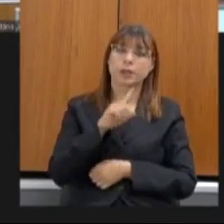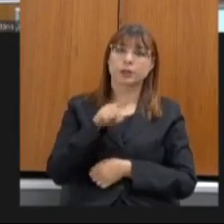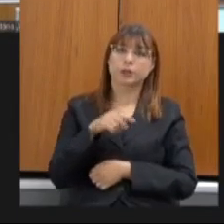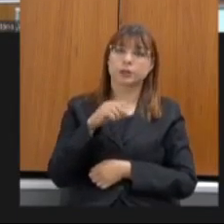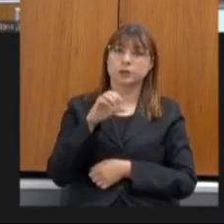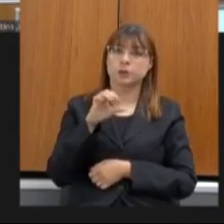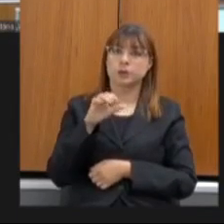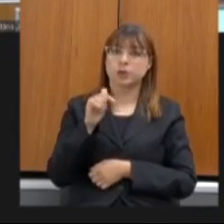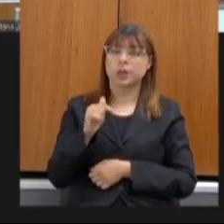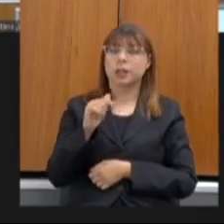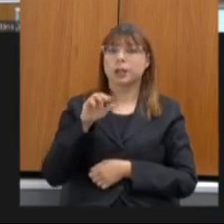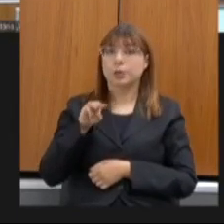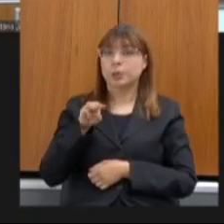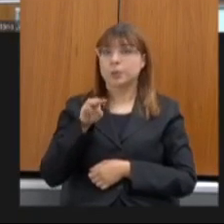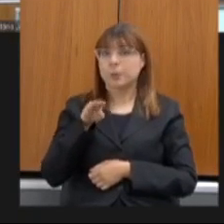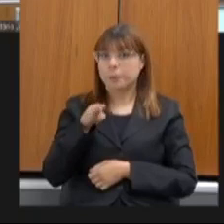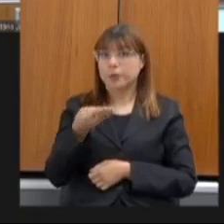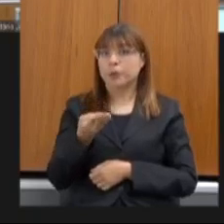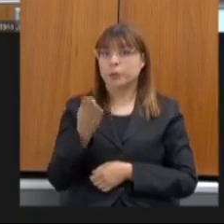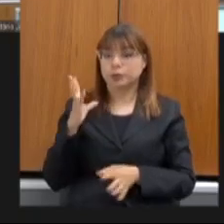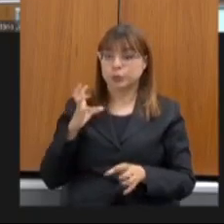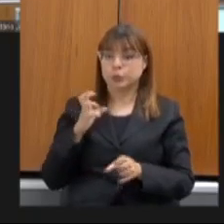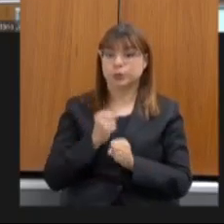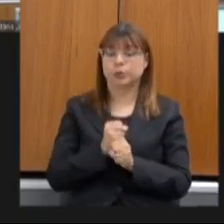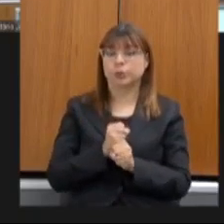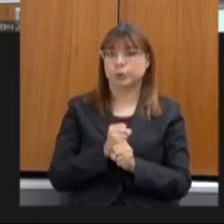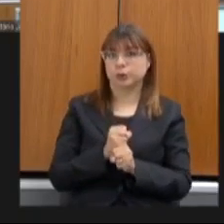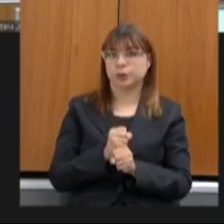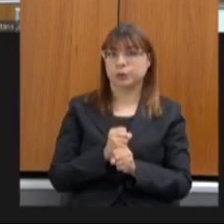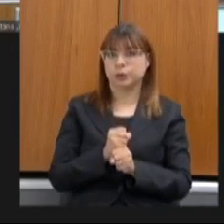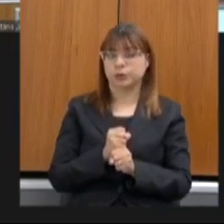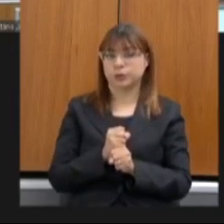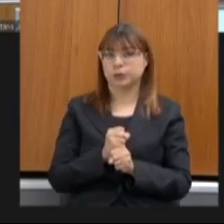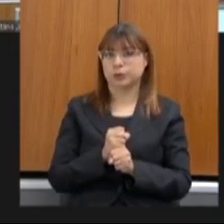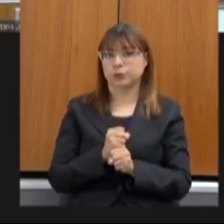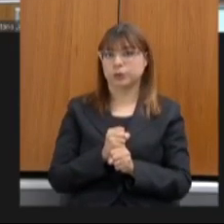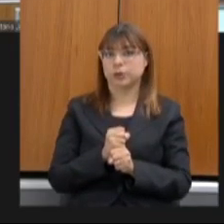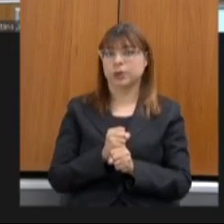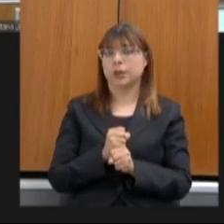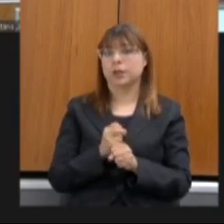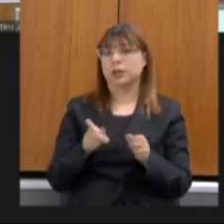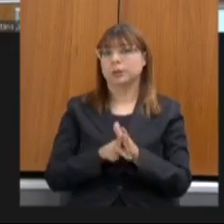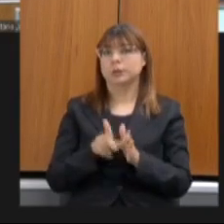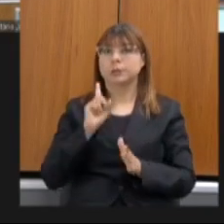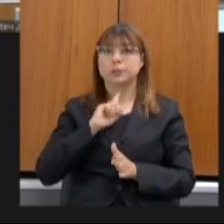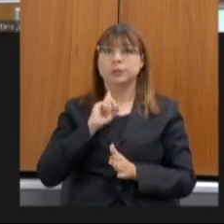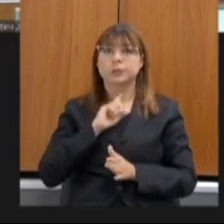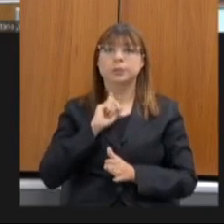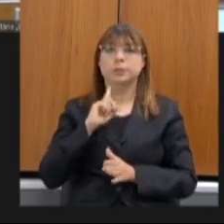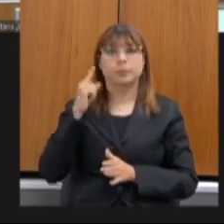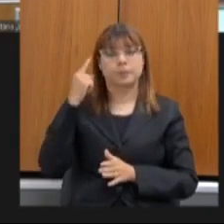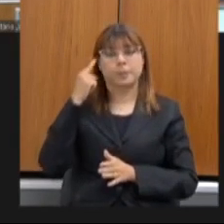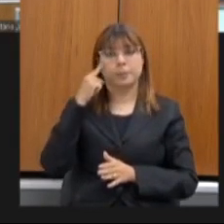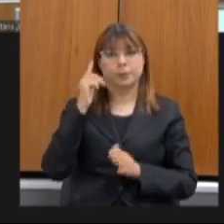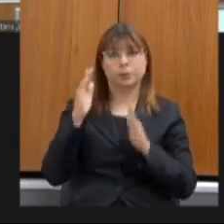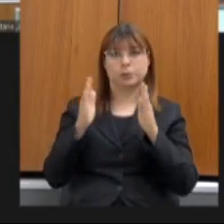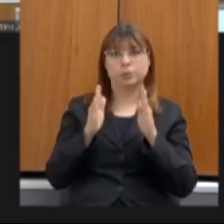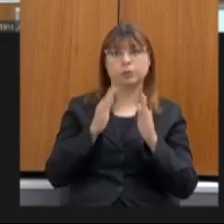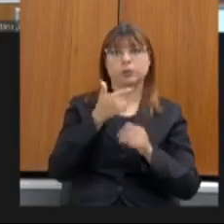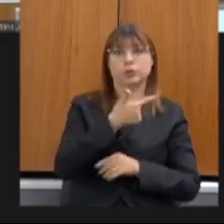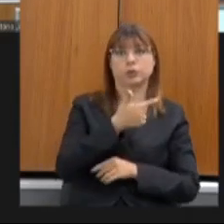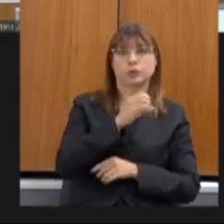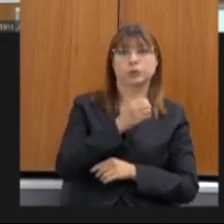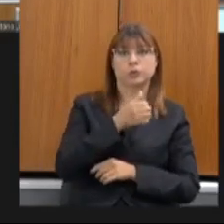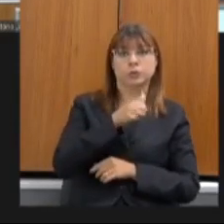bilhões em investimentos acumulados para Minas Gerais considerando 2019/2020